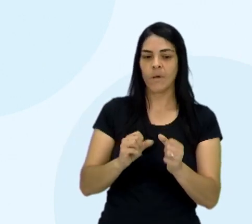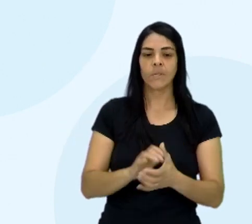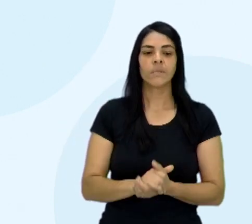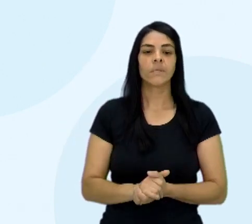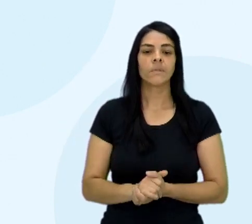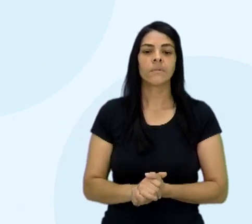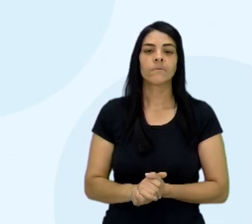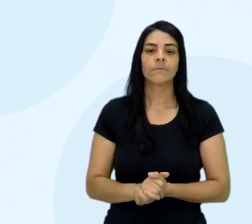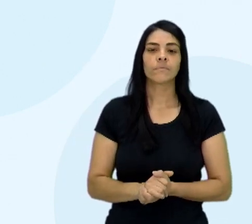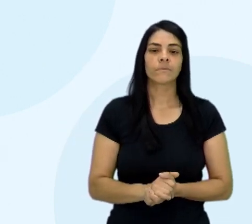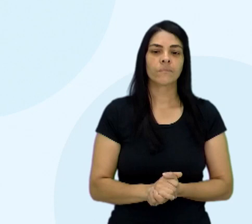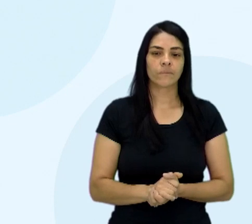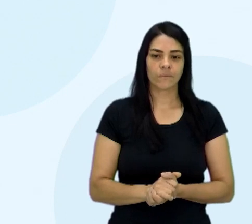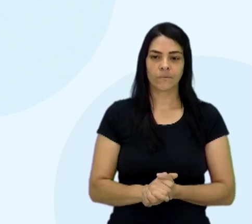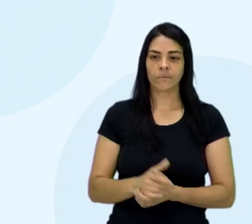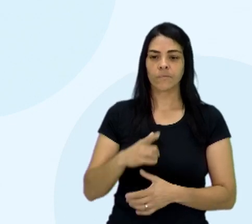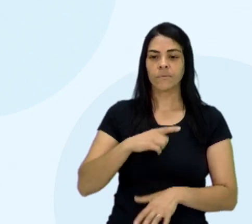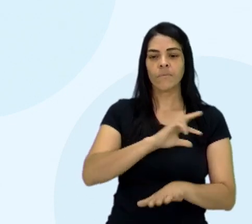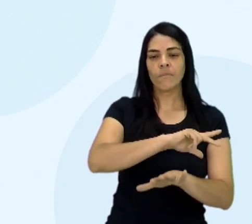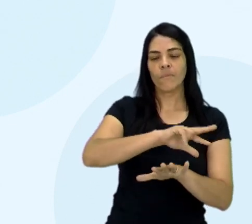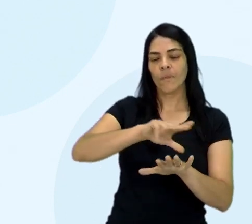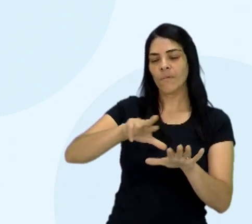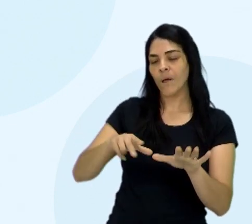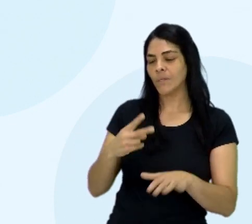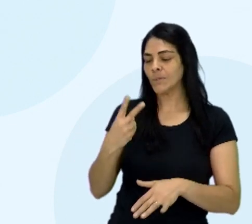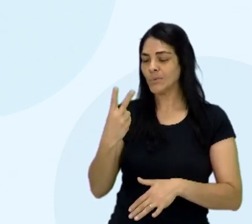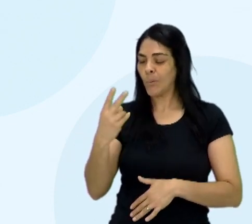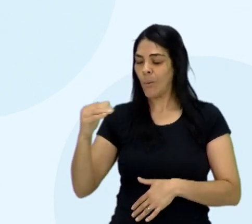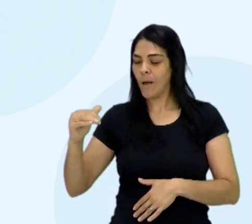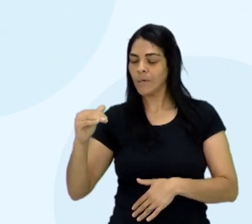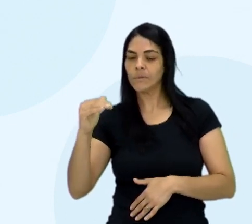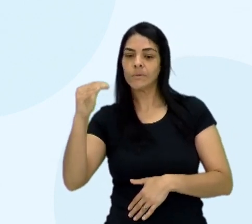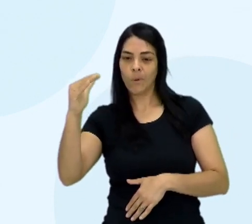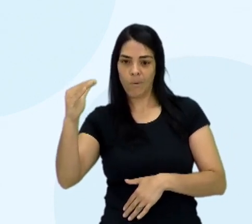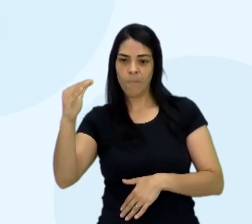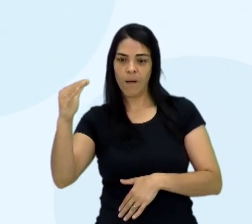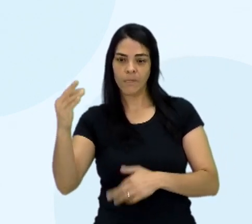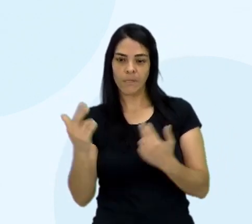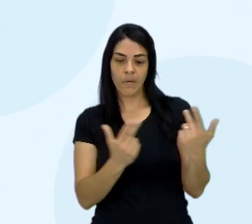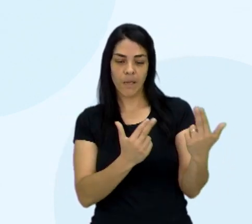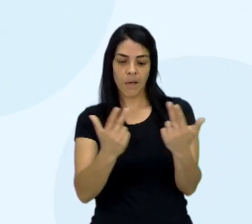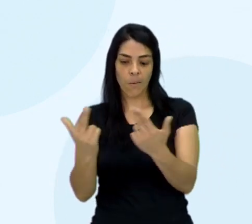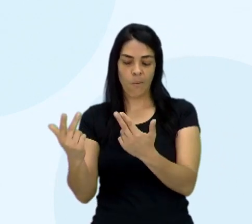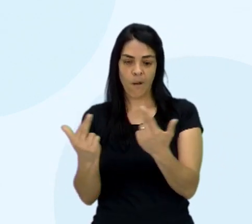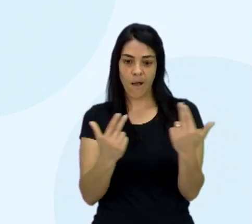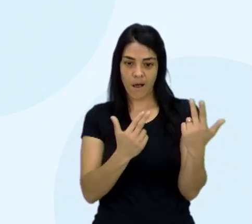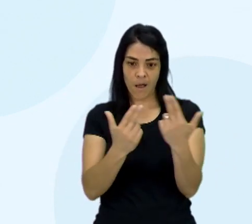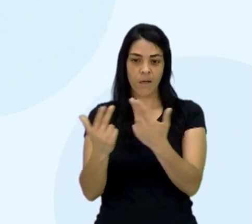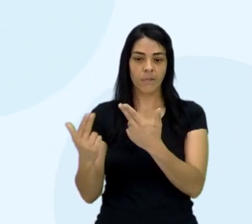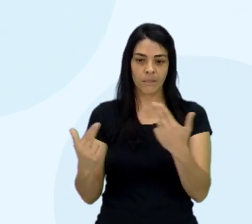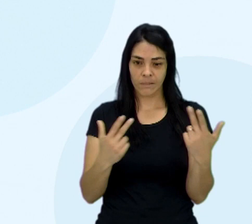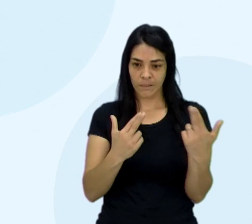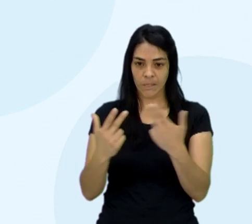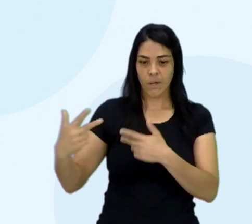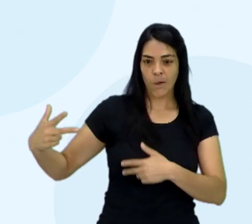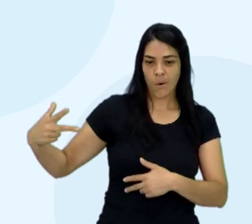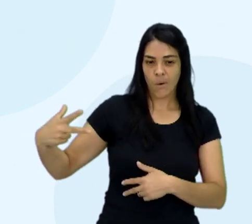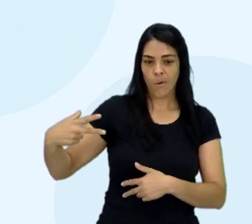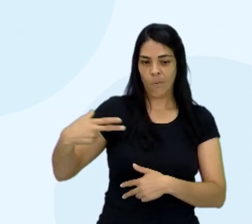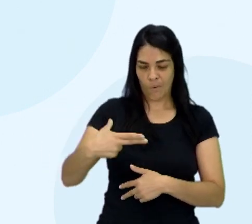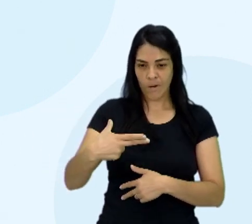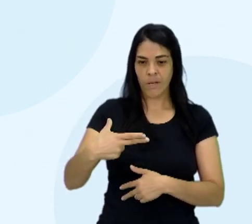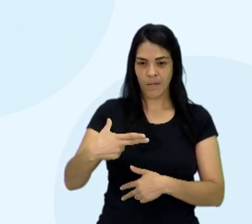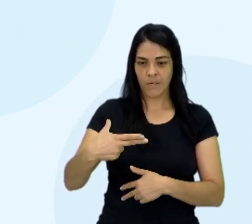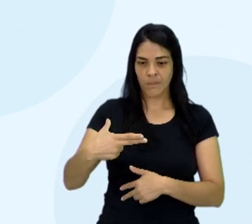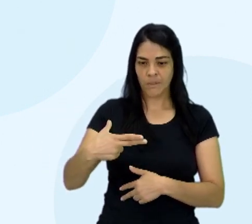dizer várias, né? 2 ou mais, desde que sejam paralelas, é importante isso. Cortada por transversais, quer